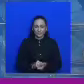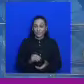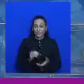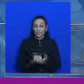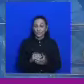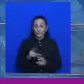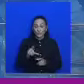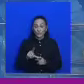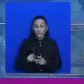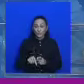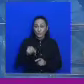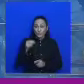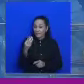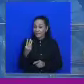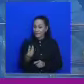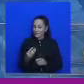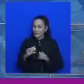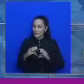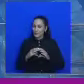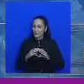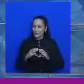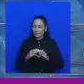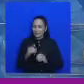Faltando 3 bolas.